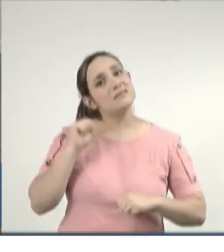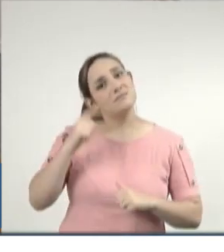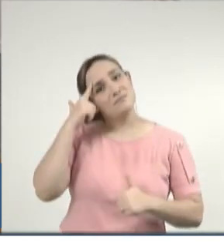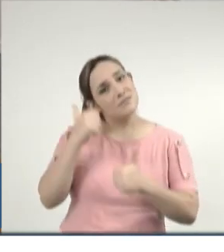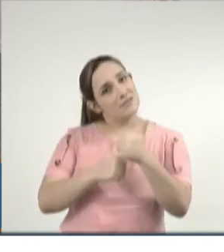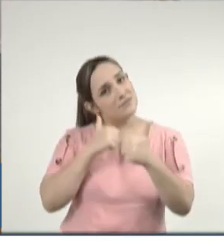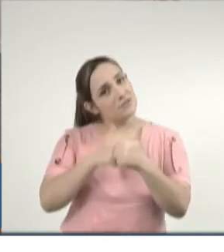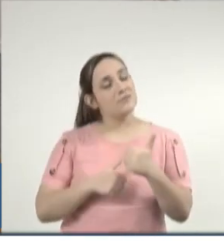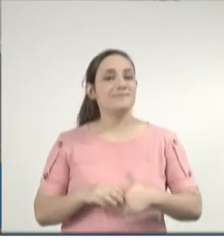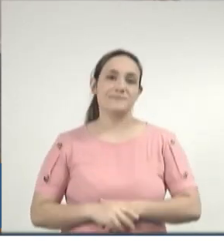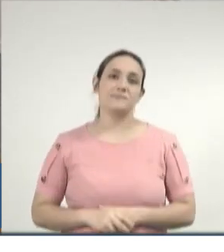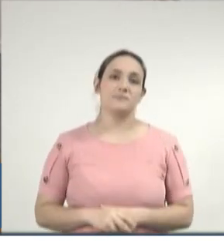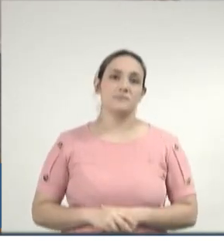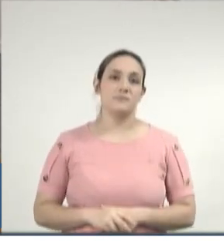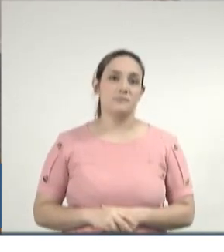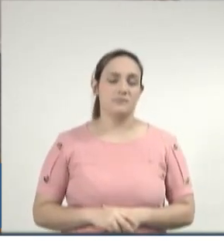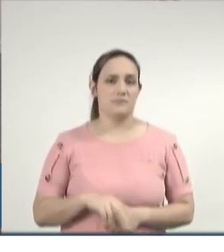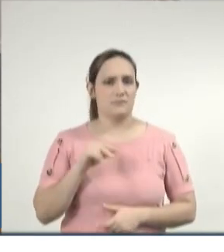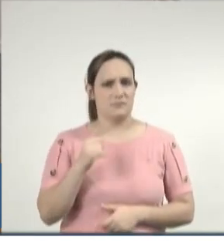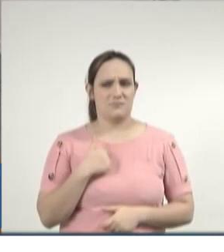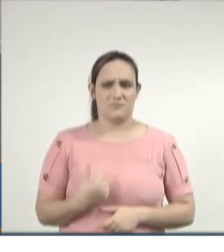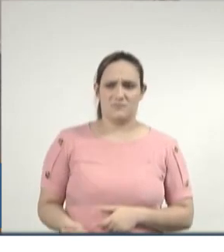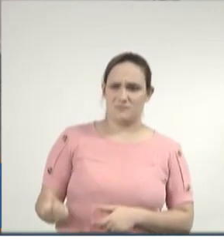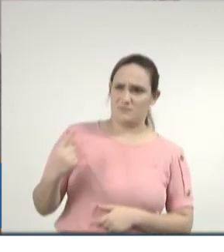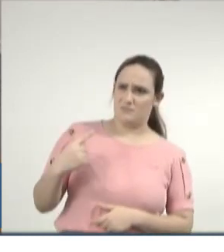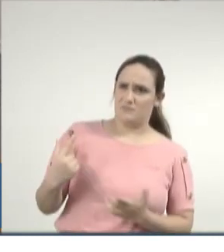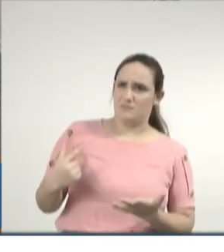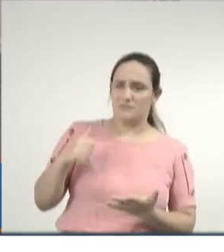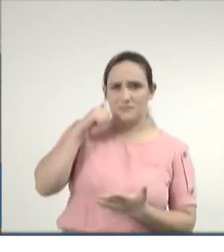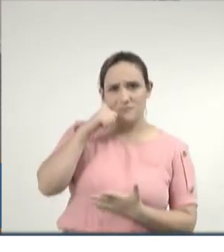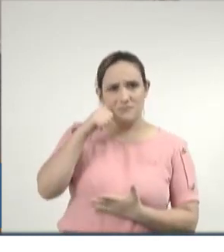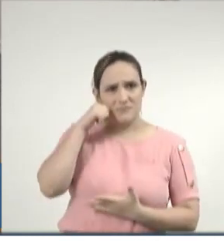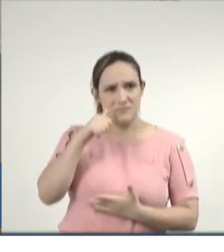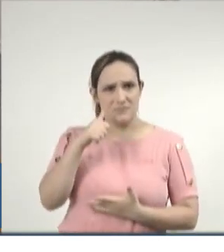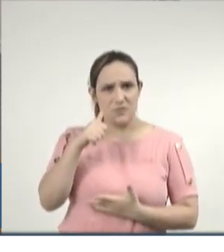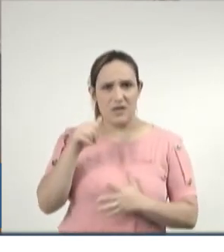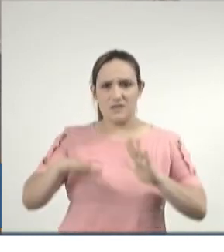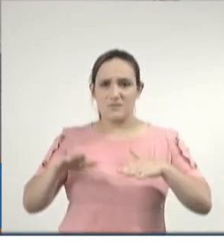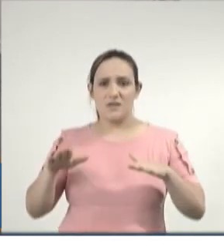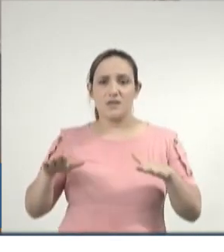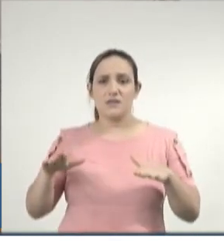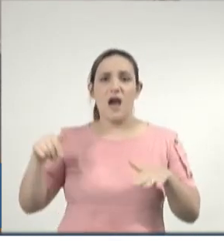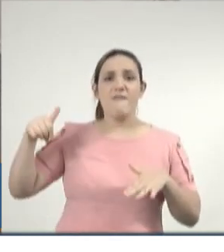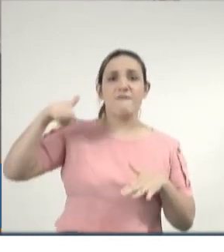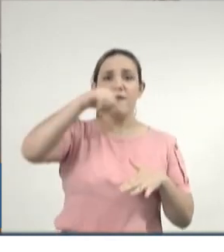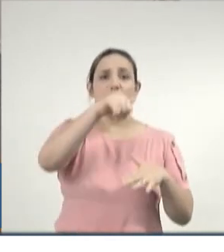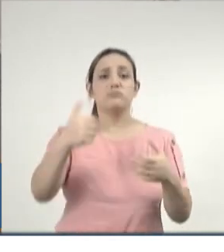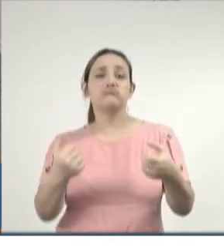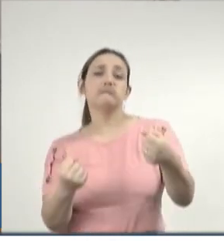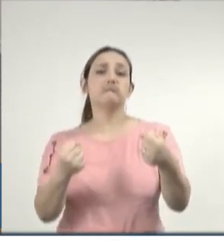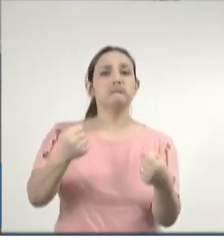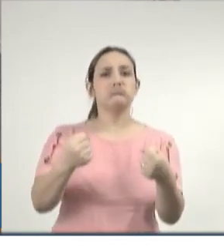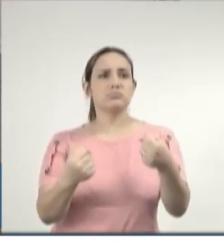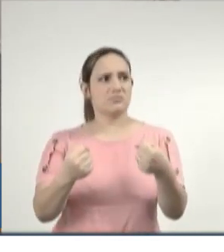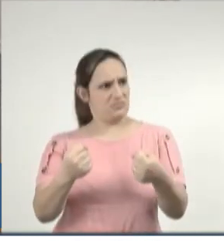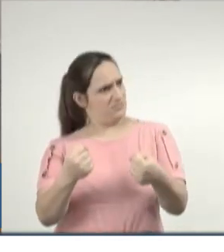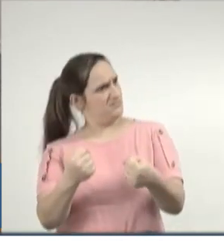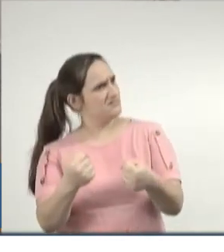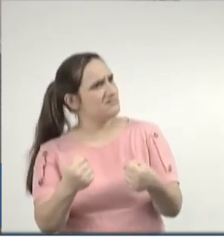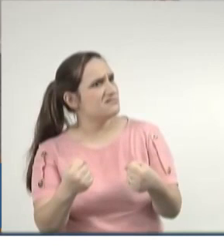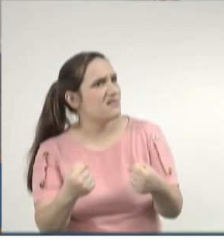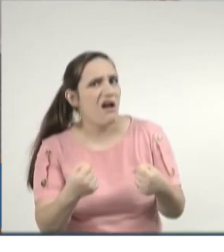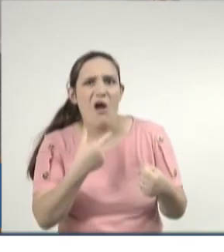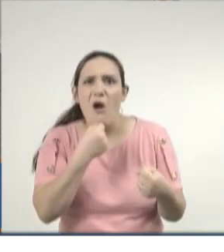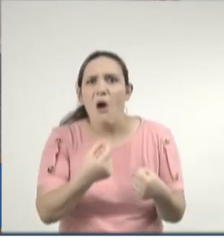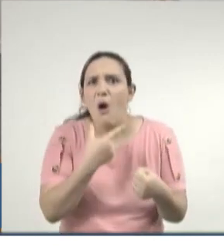refletir. Quando a gente acha estranho uma mulher ser piloto de avião. Porque culturalmente essa é uma profissão